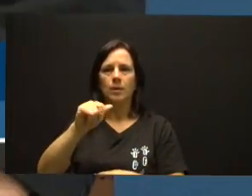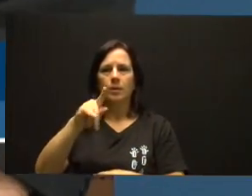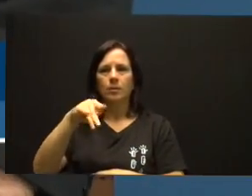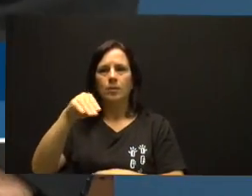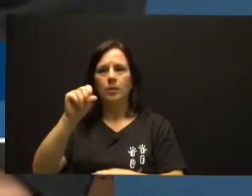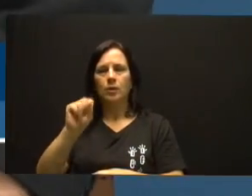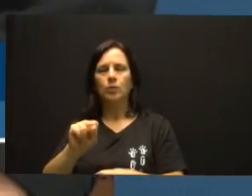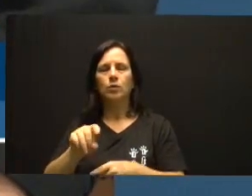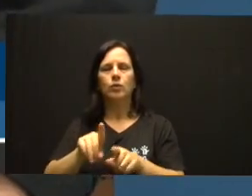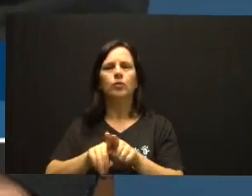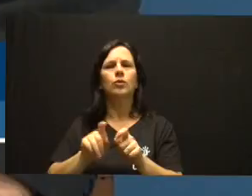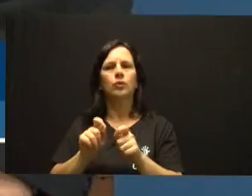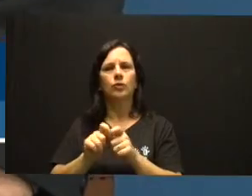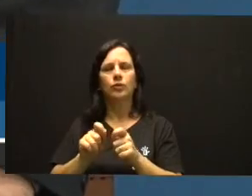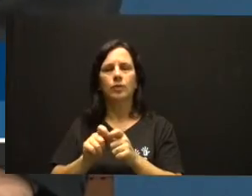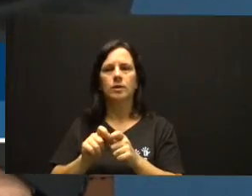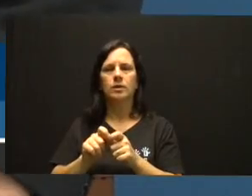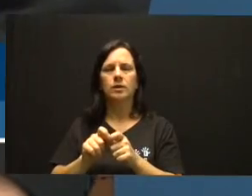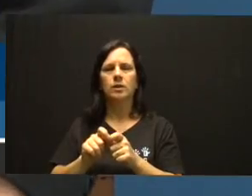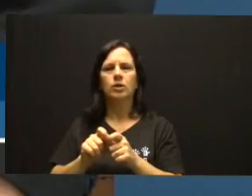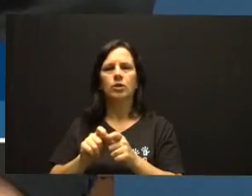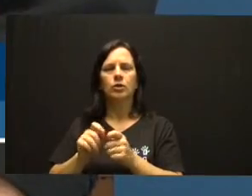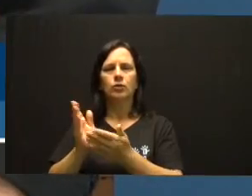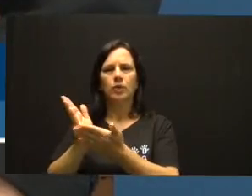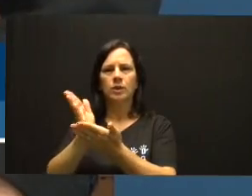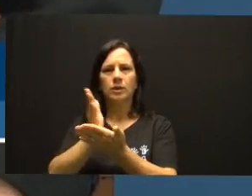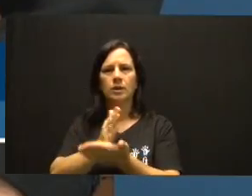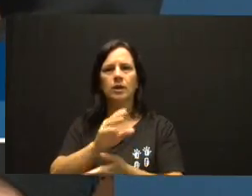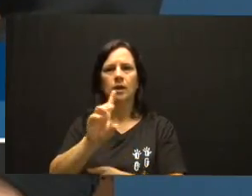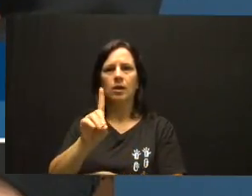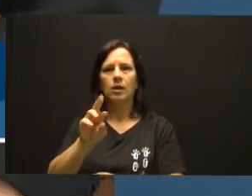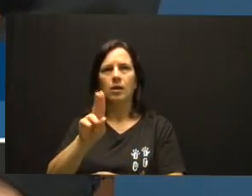equipamentos para que se faça as devidas dragagens nos